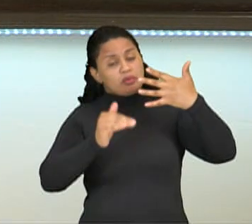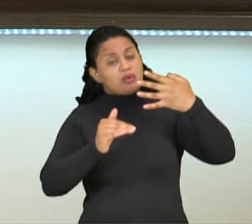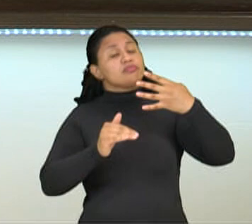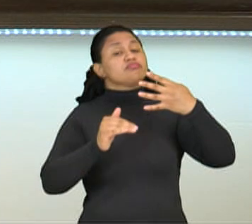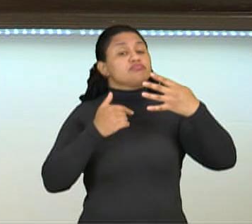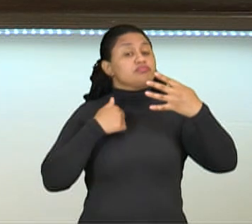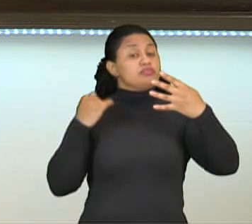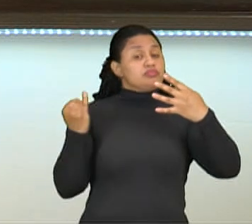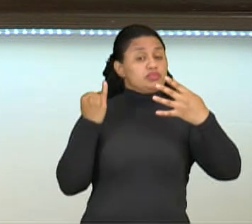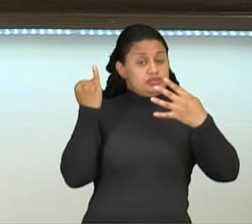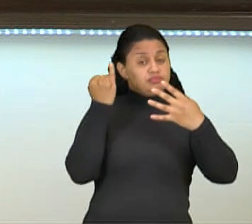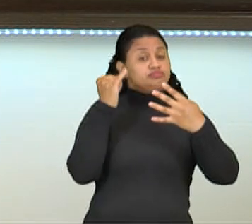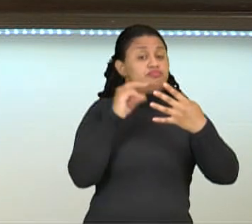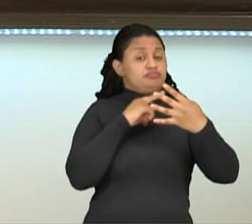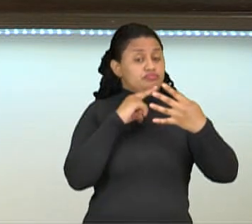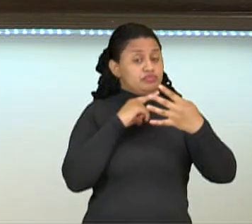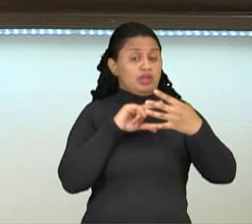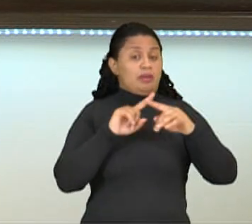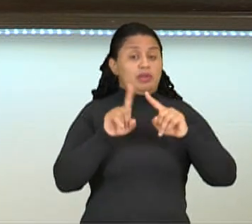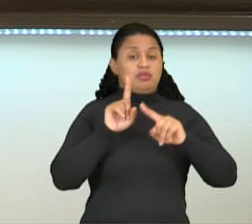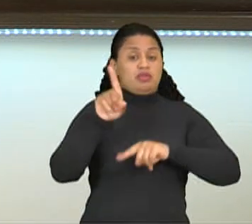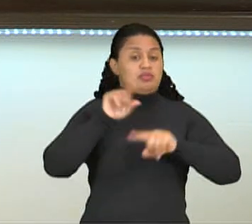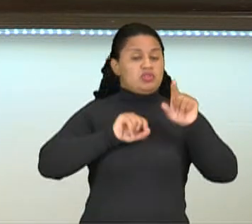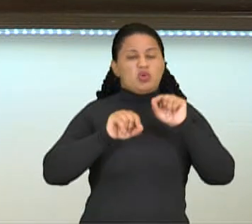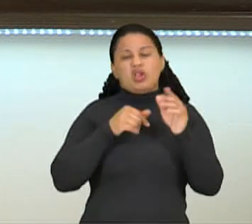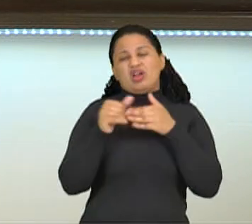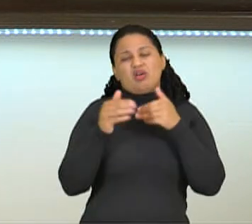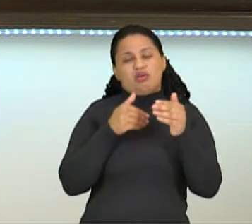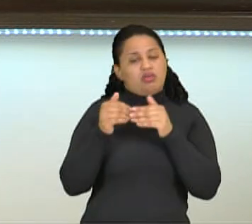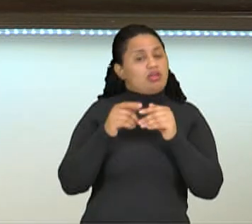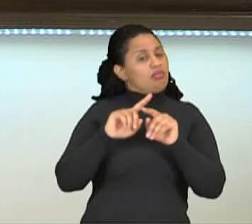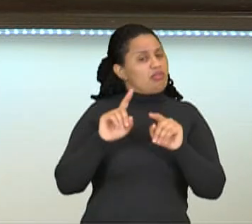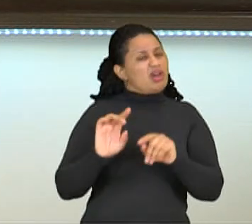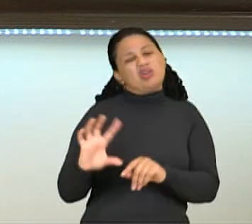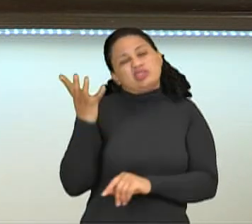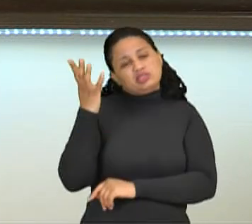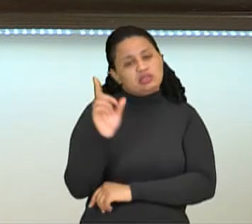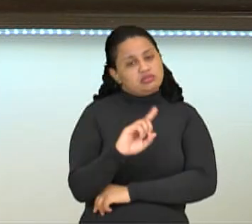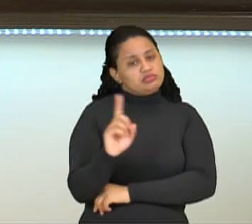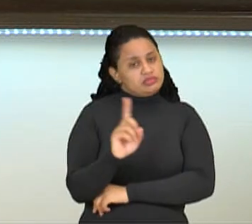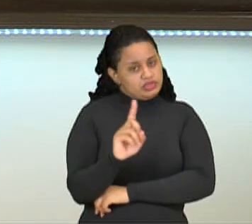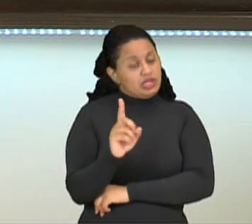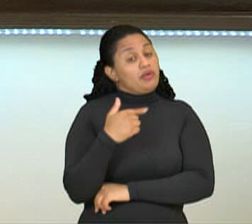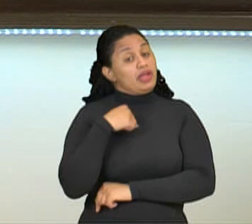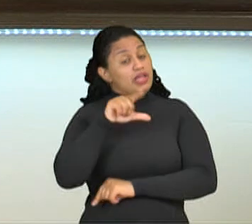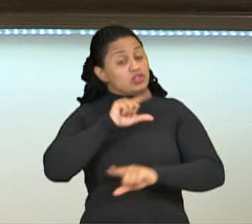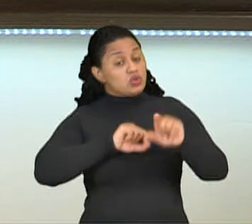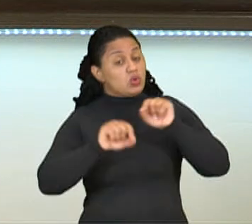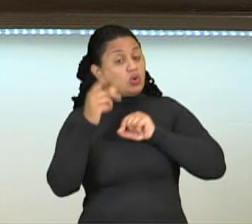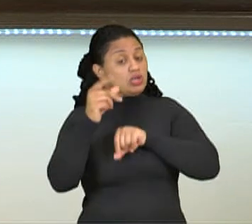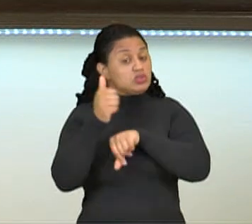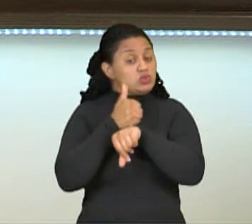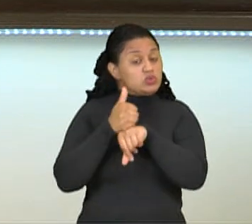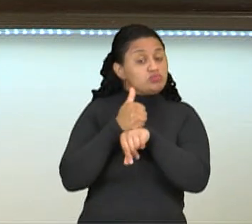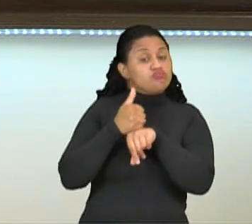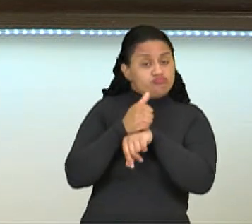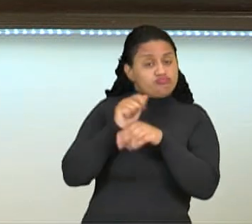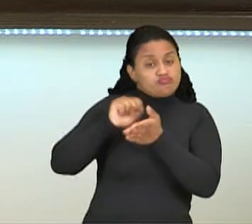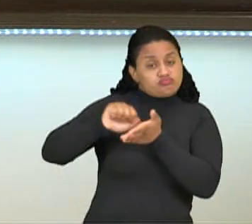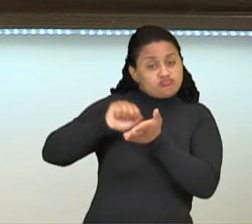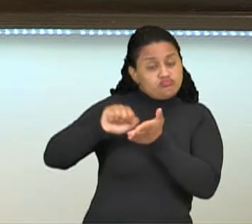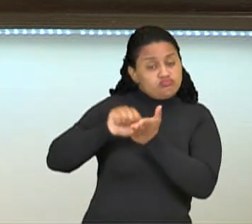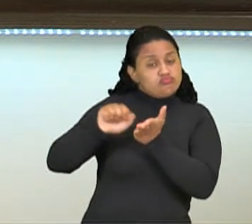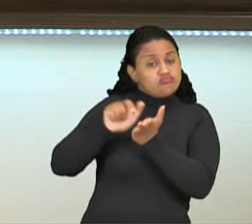de importância. Mas isso não é uma escolha aleatória, não. Isso não é o acaso. Isso é uma escolha mesmo. É